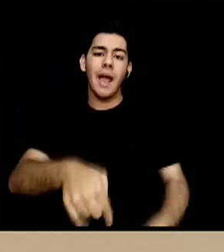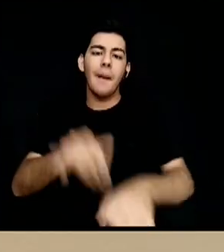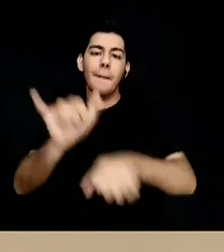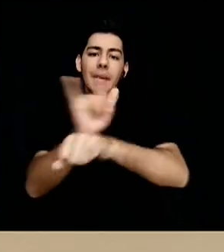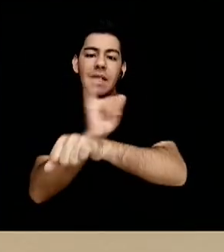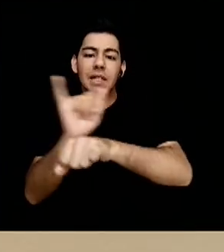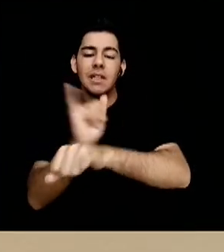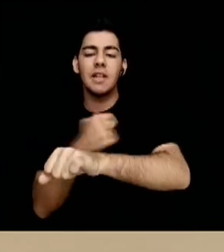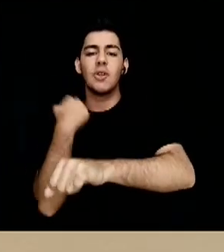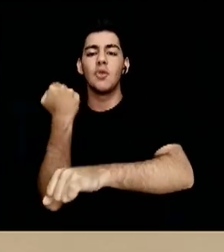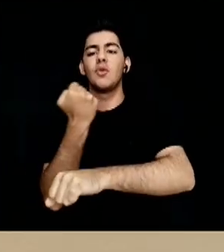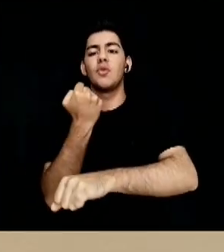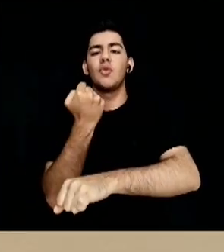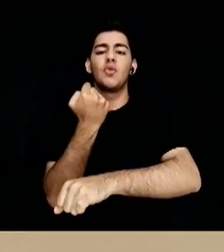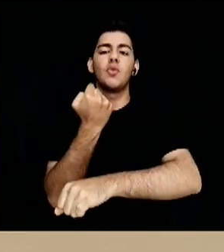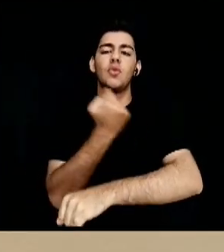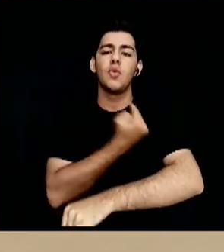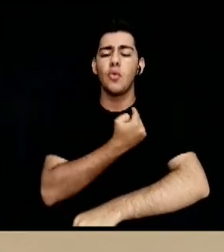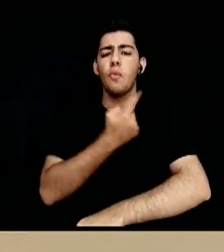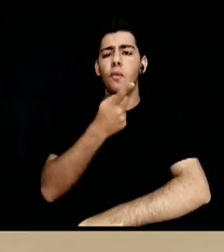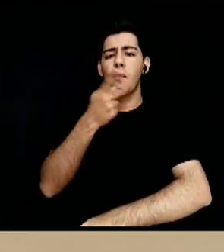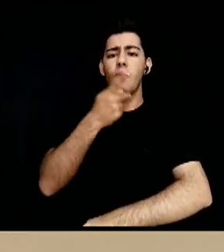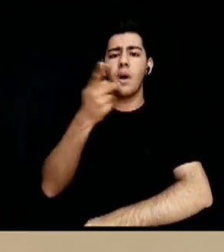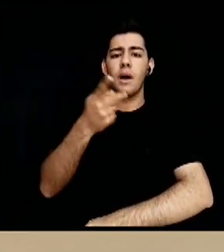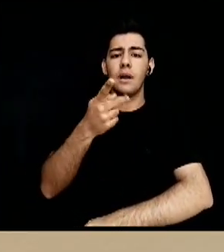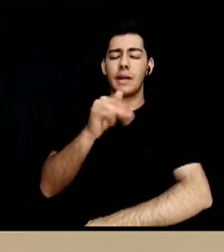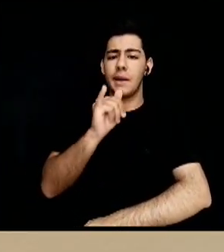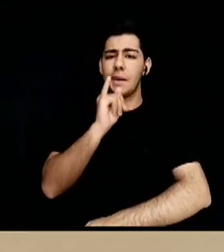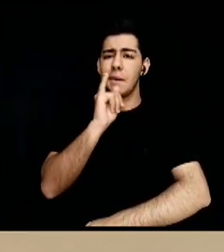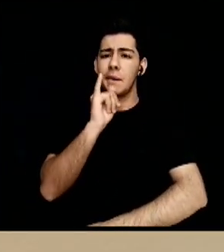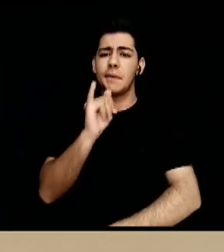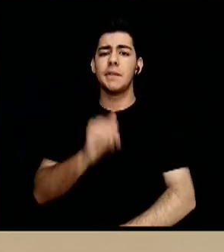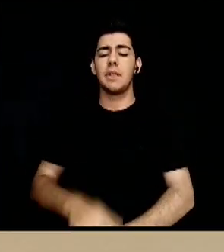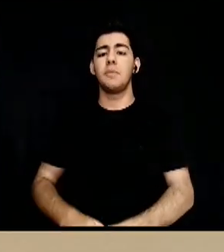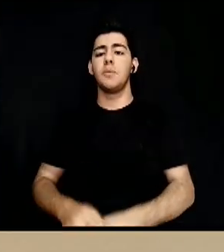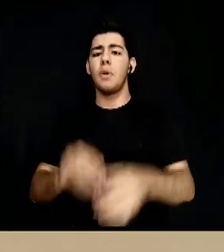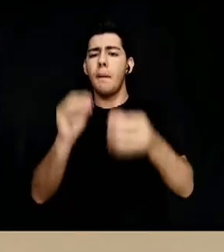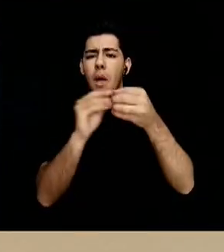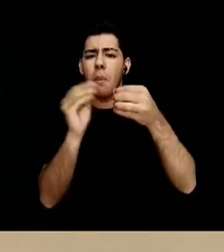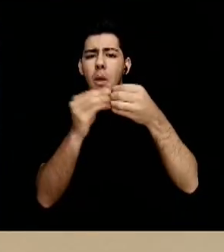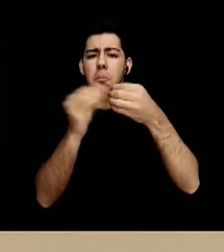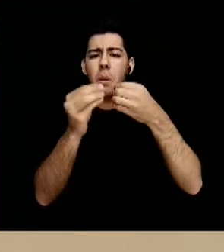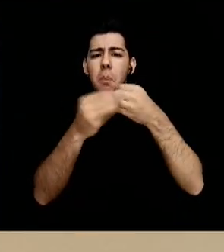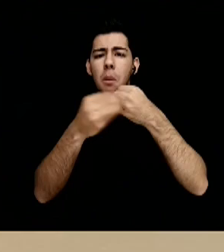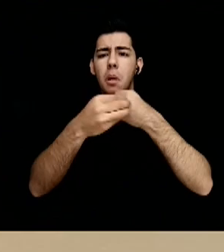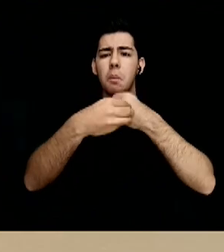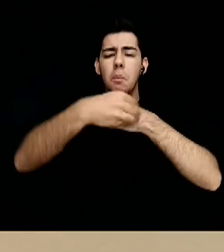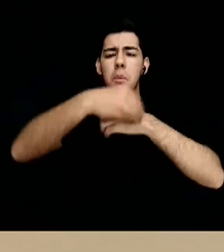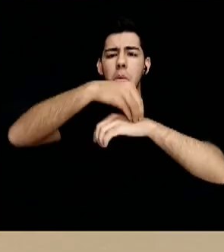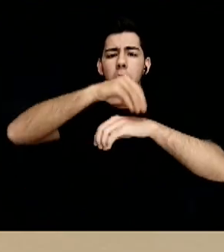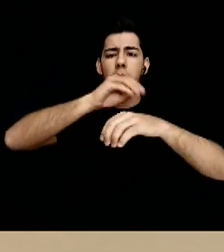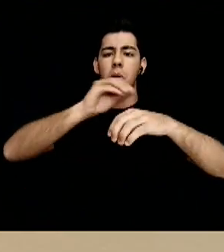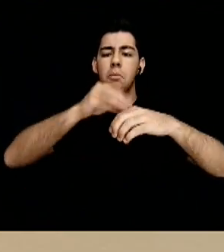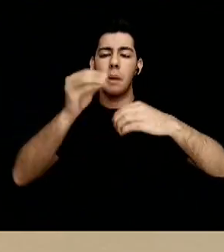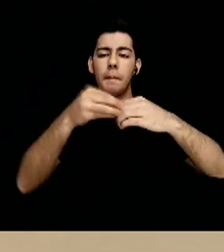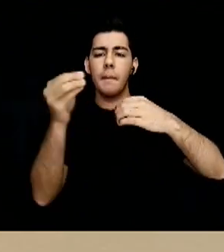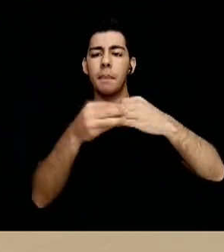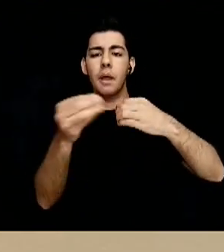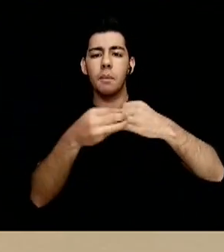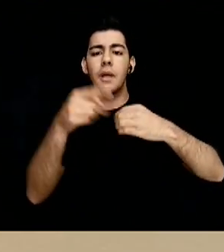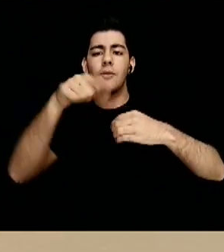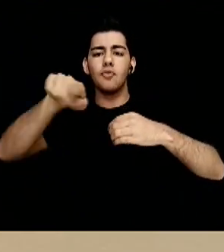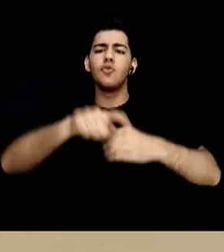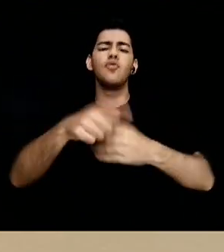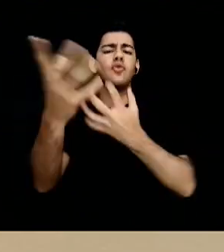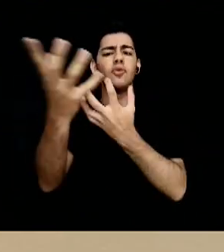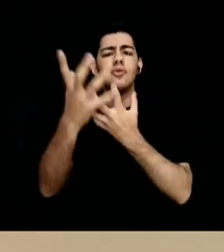coringa, porque qualquer fundo de peça, qualquer fundo de caixa que você queira fazer, dá para você